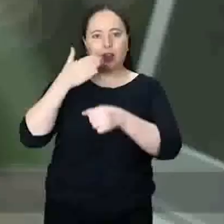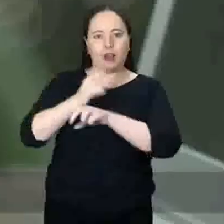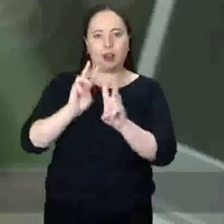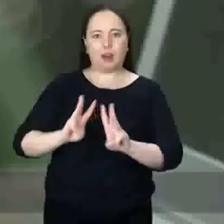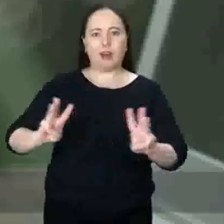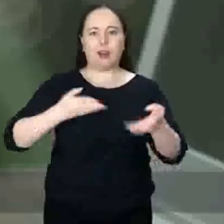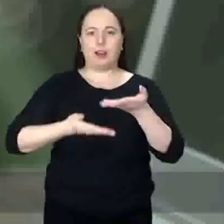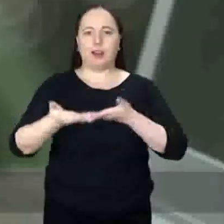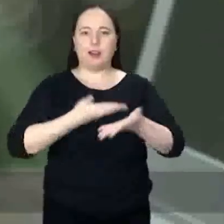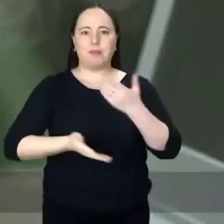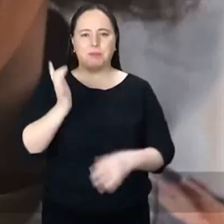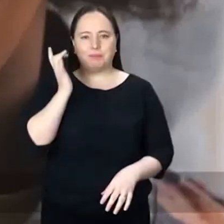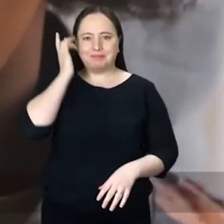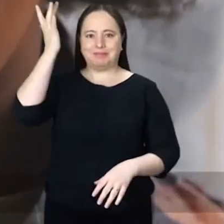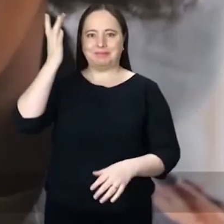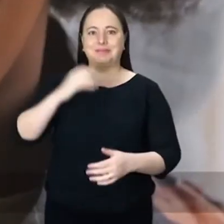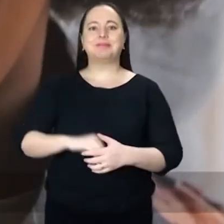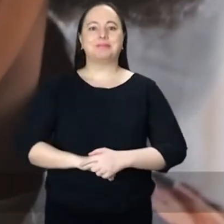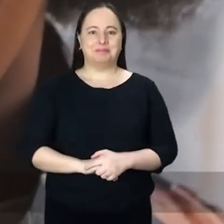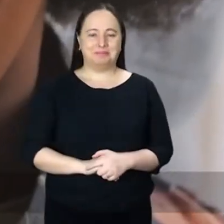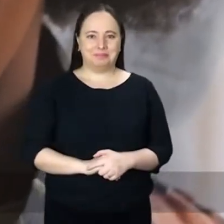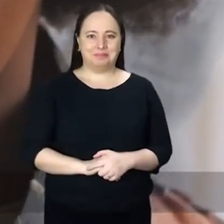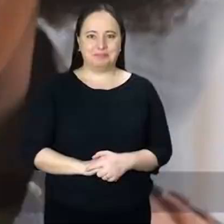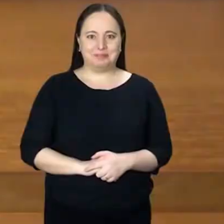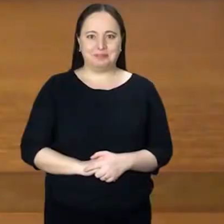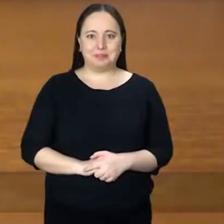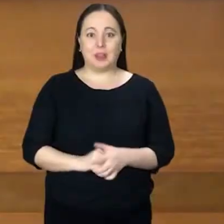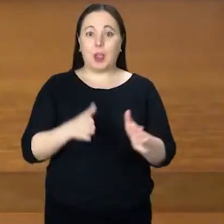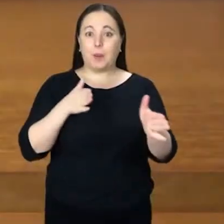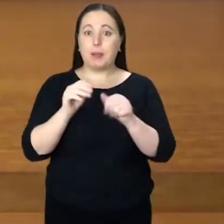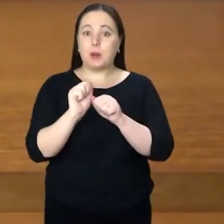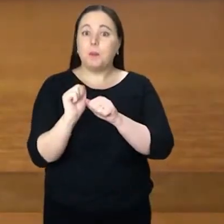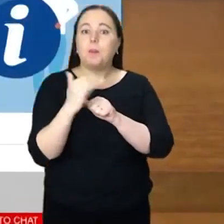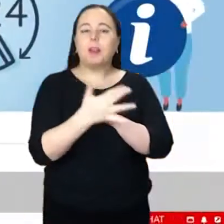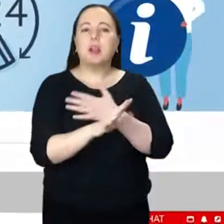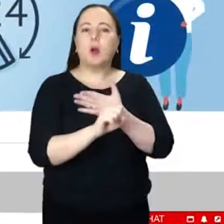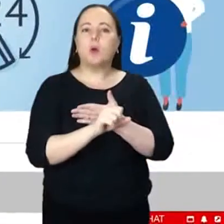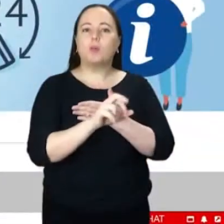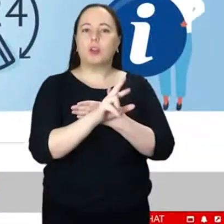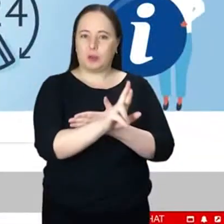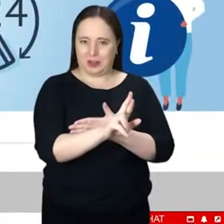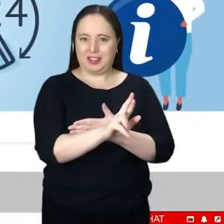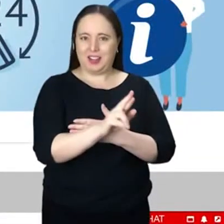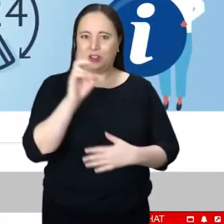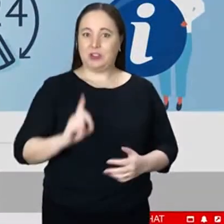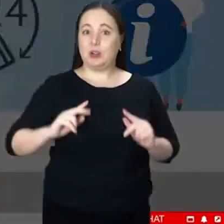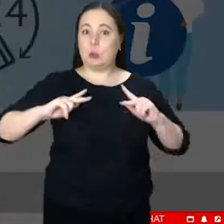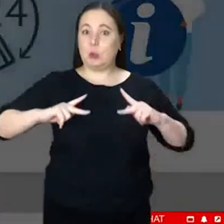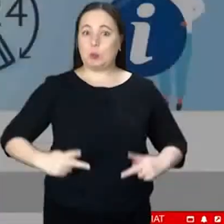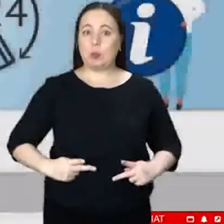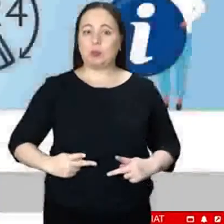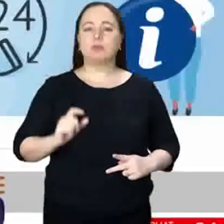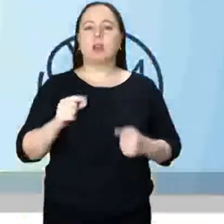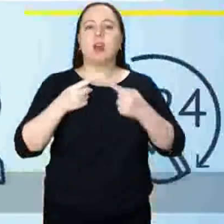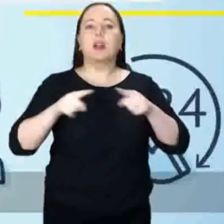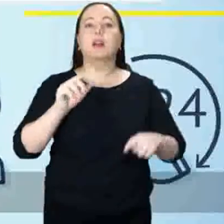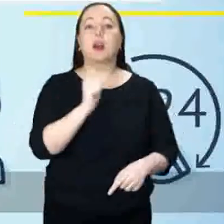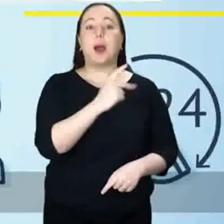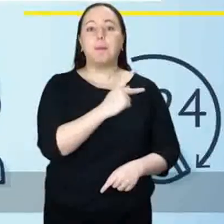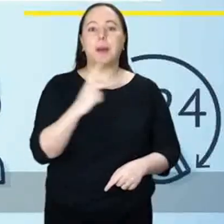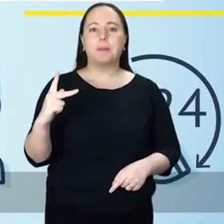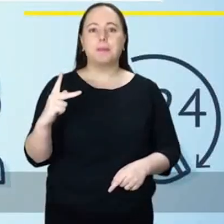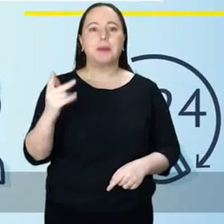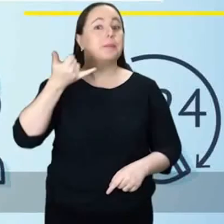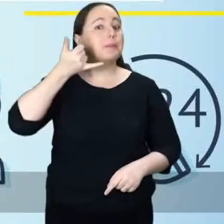perceber, entender, navegar e interagir seja muito mais fácil. Durante a pandemia, a Ouvidoria Nacional dos